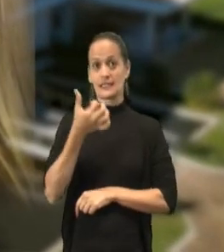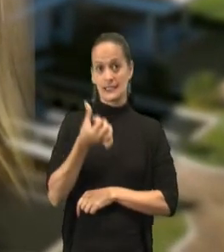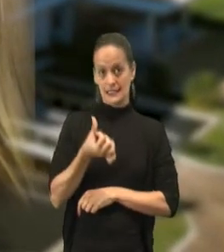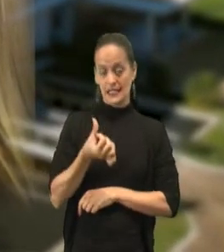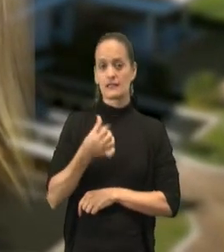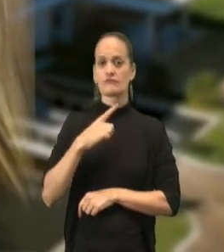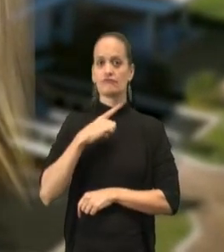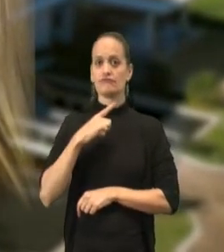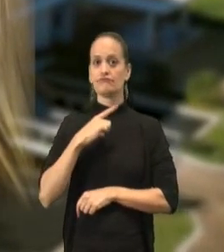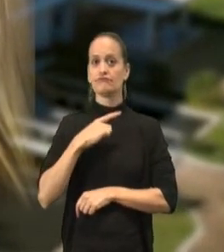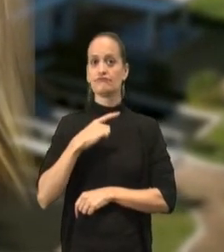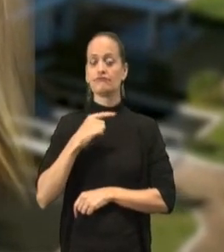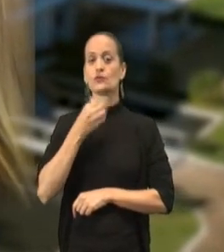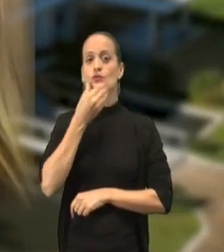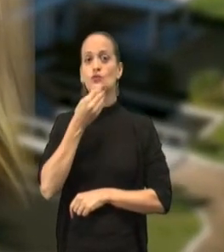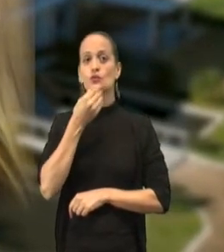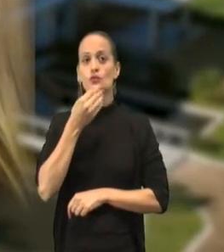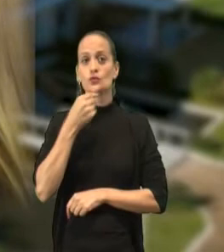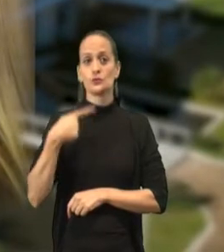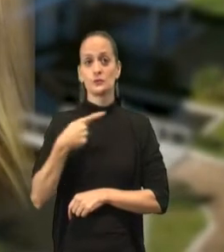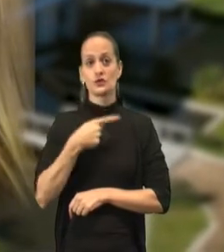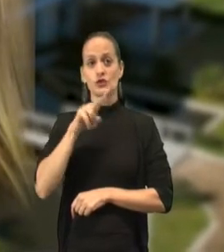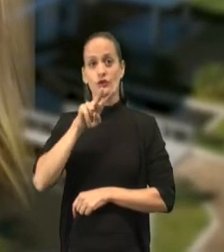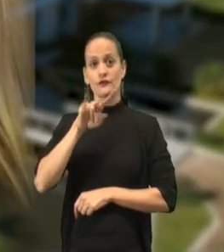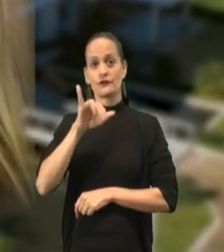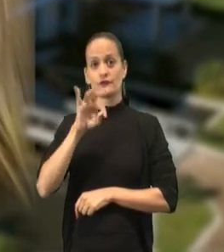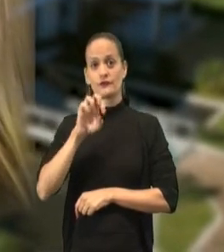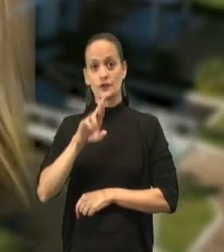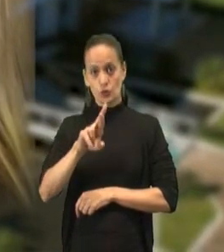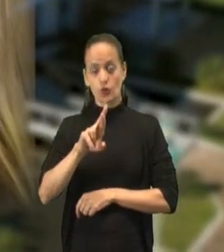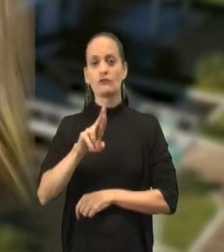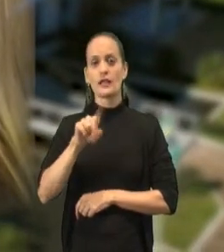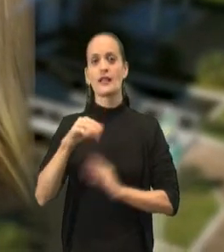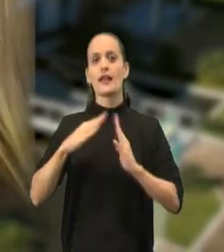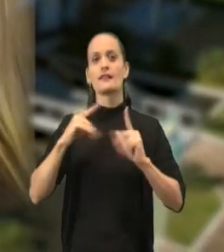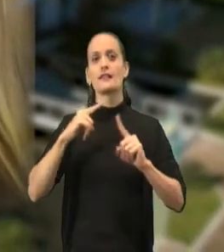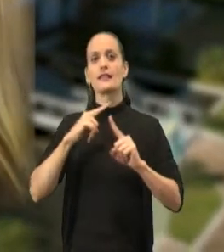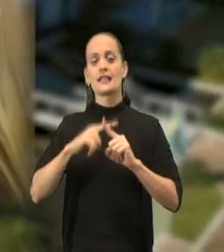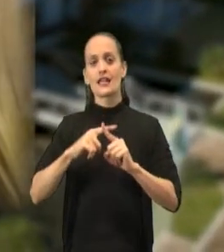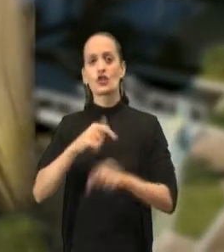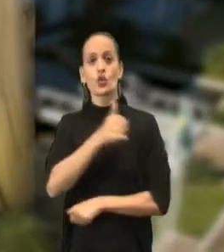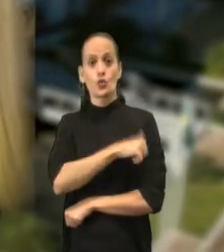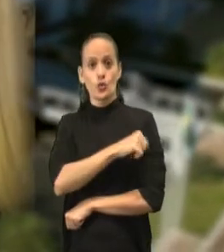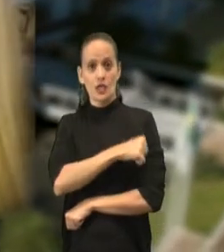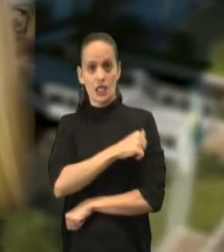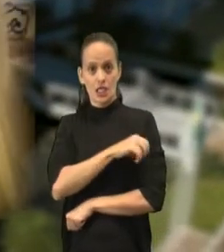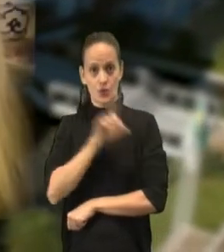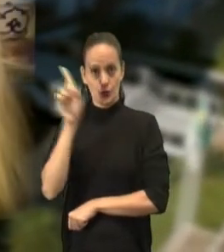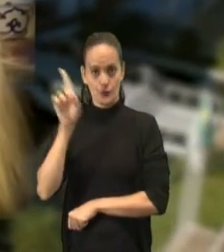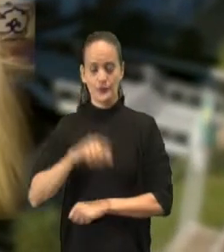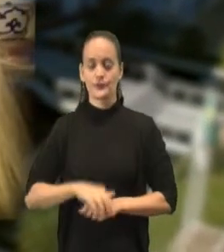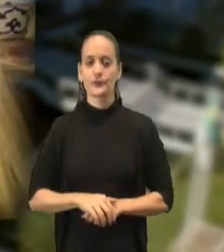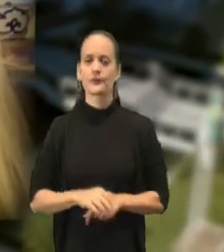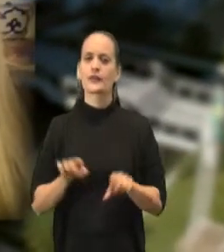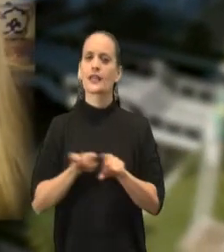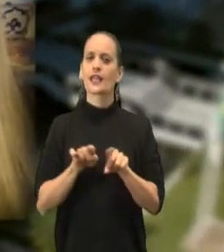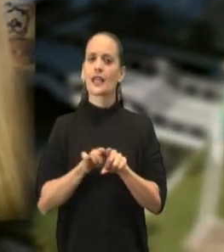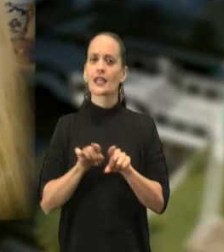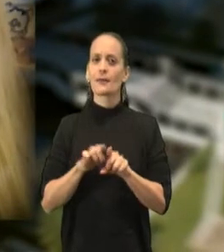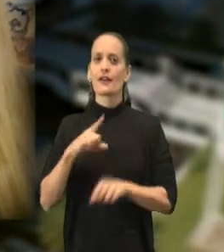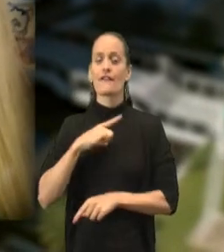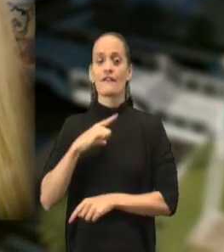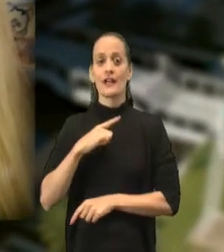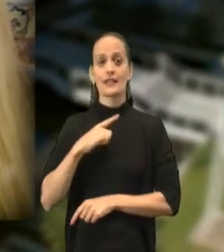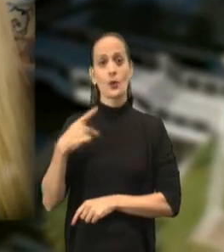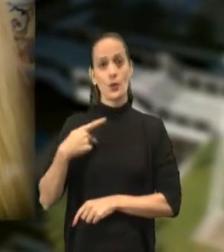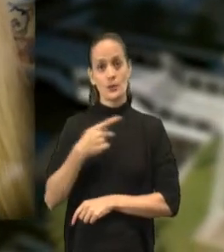contaremos com a participação do pastor Vitor Valente, da Primeira Igreja Batista de Copacabana. E no domingo, contaremos com a participação do pastor